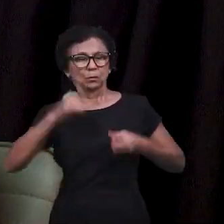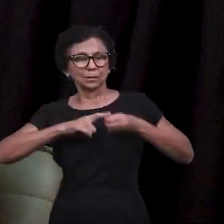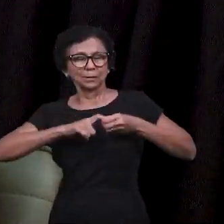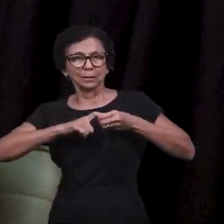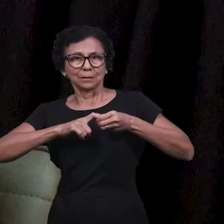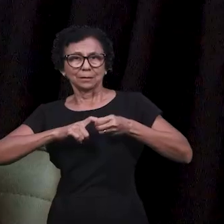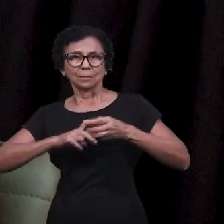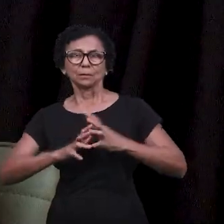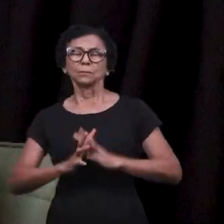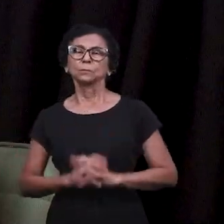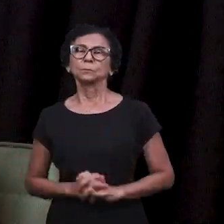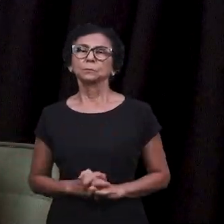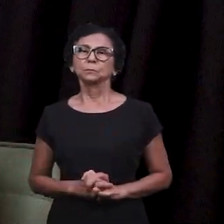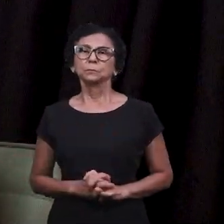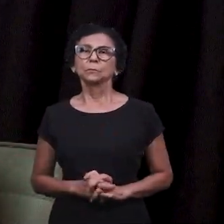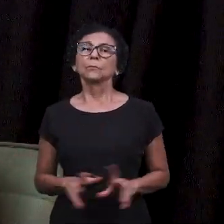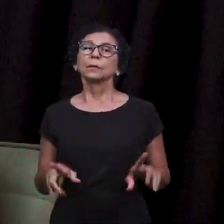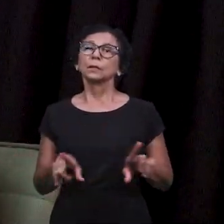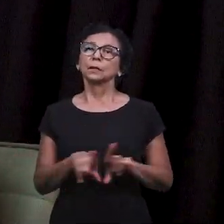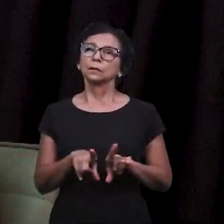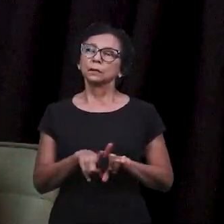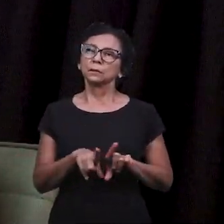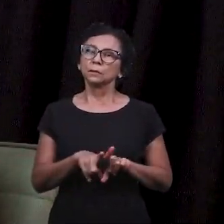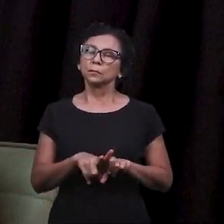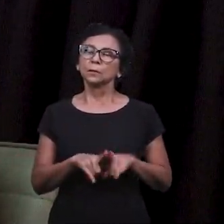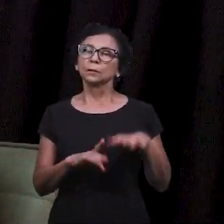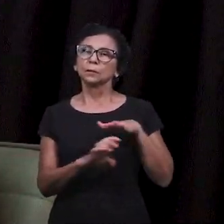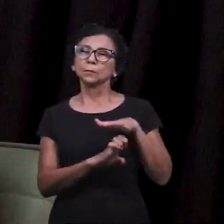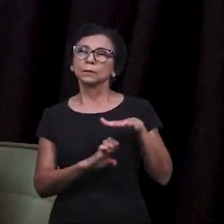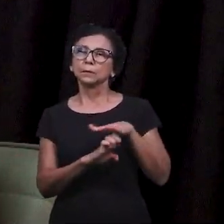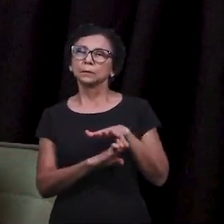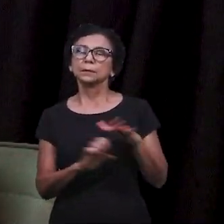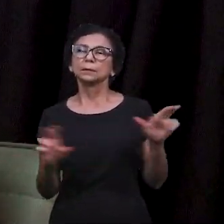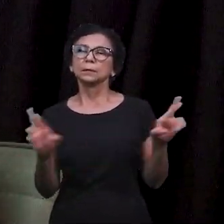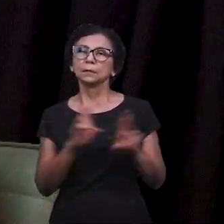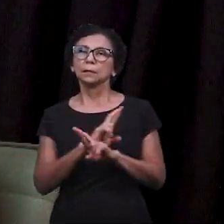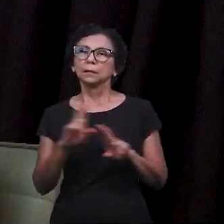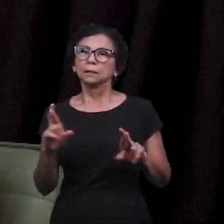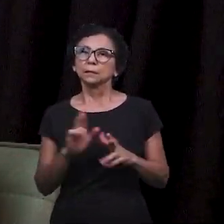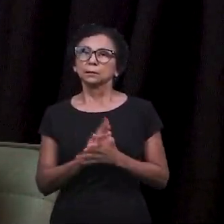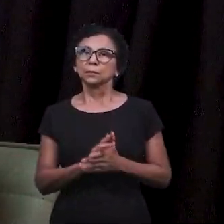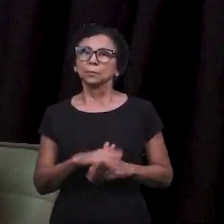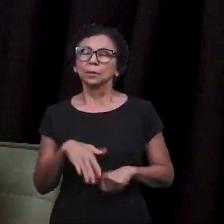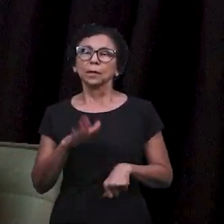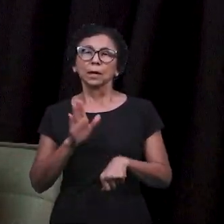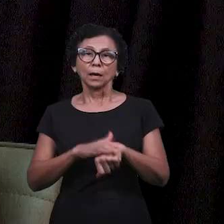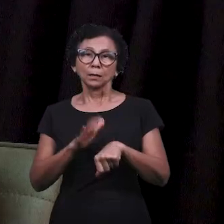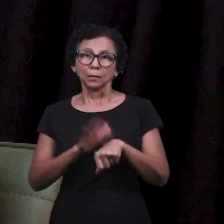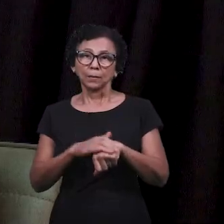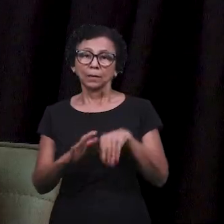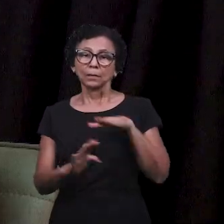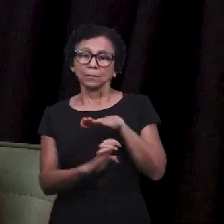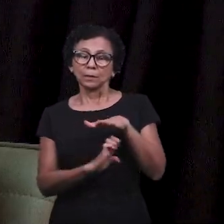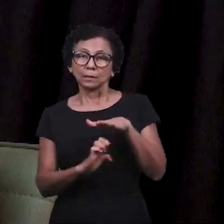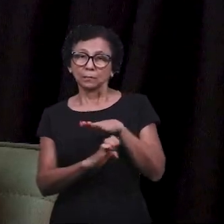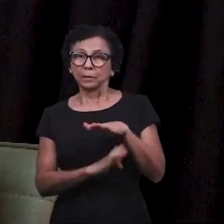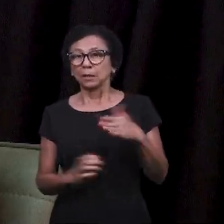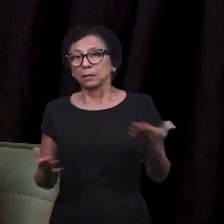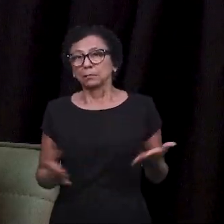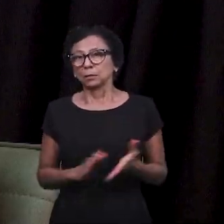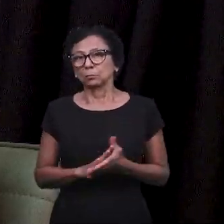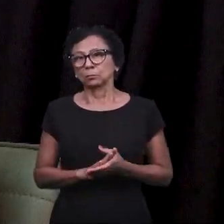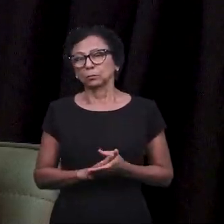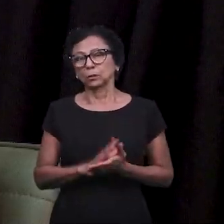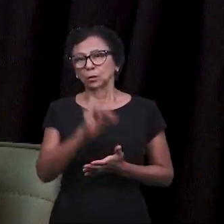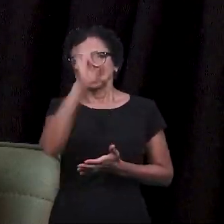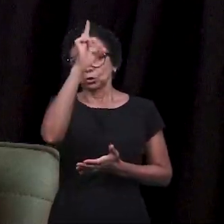empresa. Ele também, o direito penal empresarial, está ligado às condutas praticadas pela empresa, ou seja, seus dirigentes, por exemplo, Sim. podem cometer